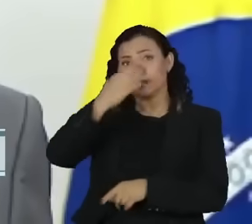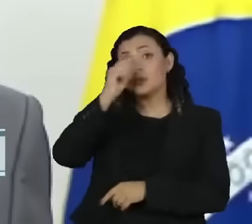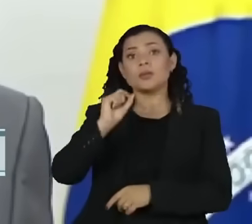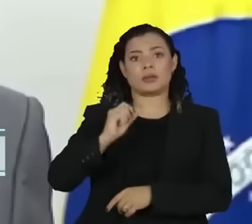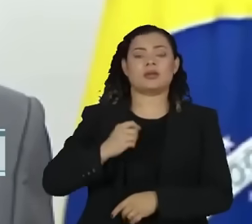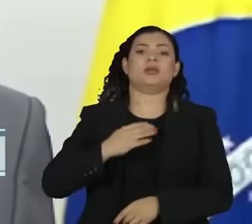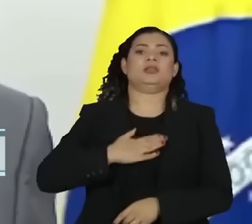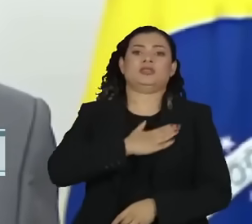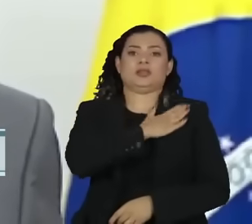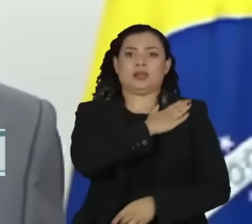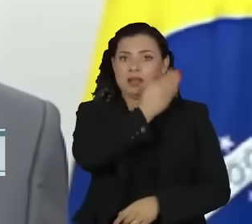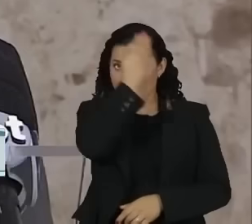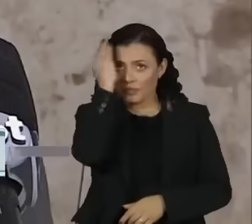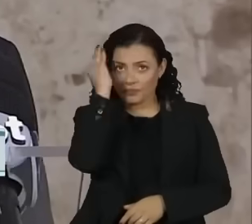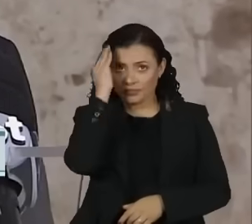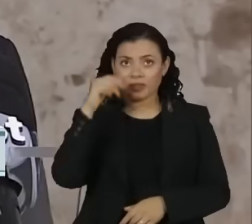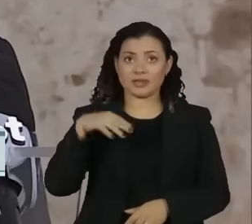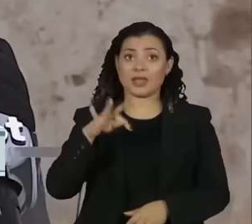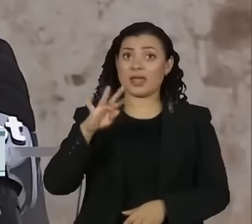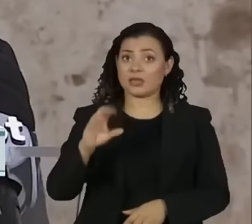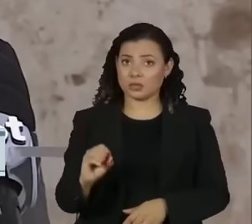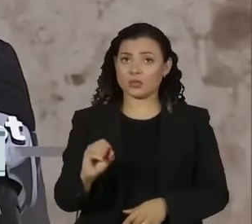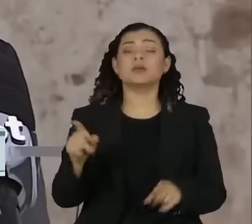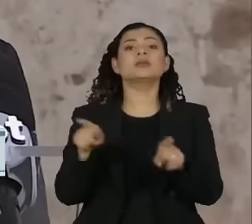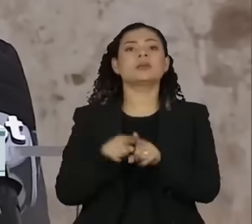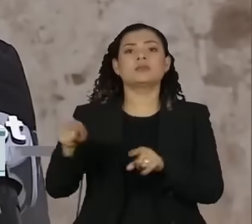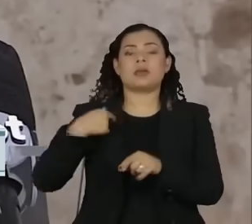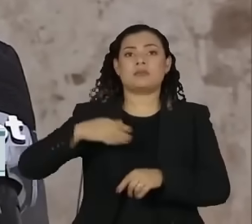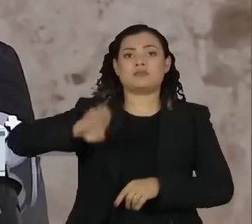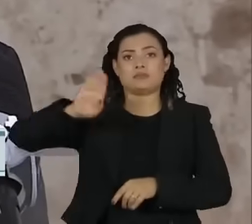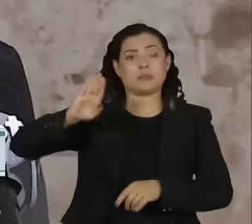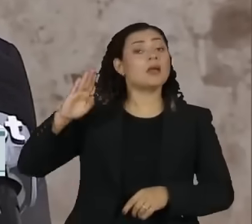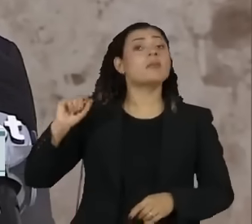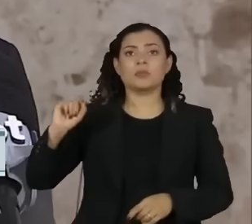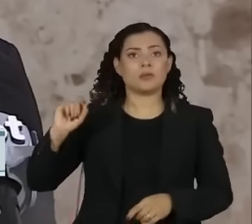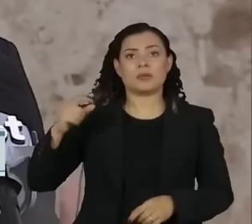Braga Neto, também foi condenado. O militar não poderá concorrer às